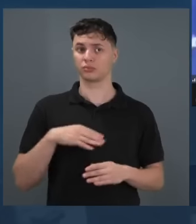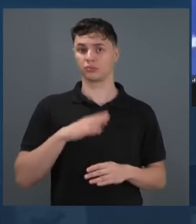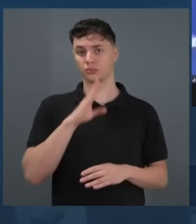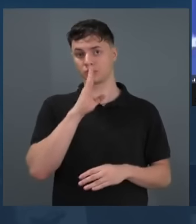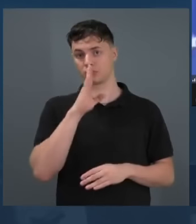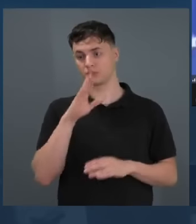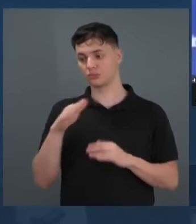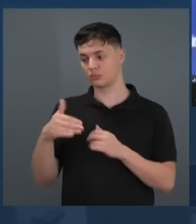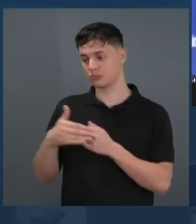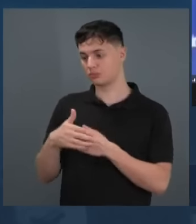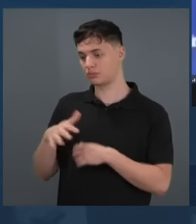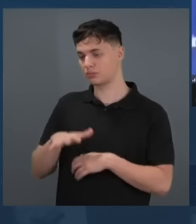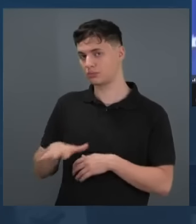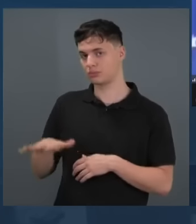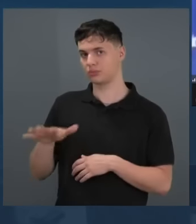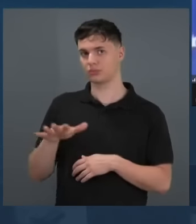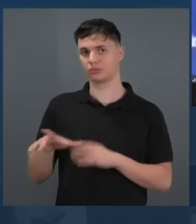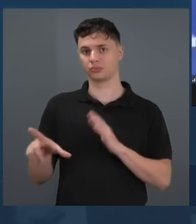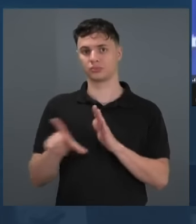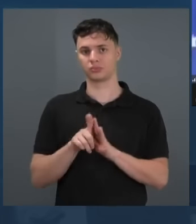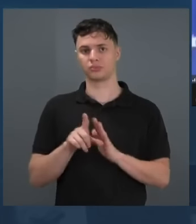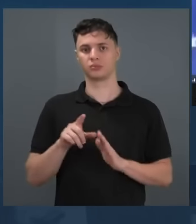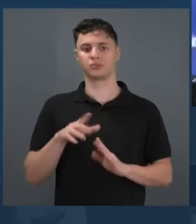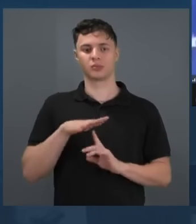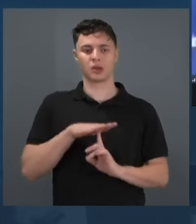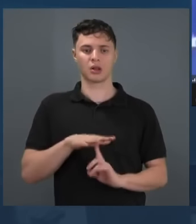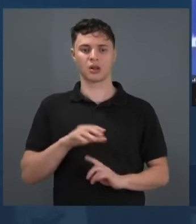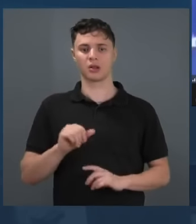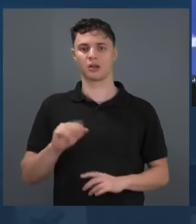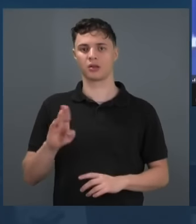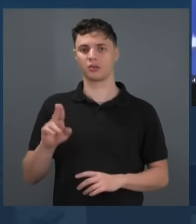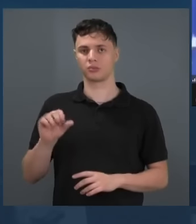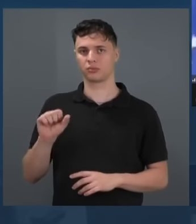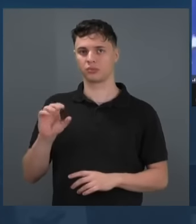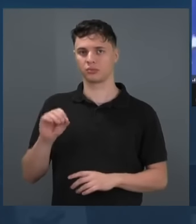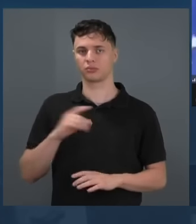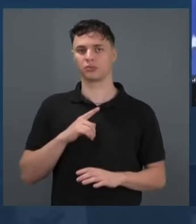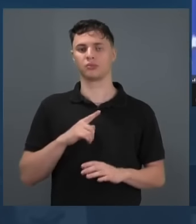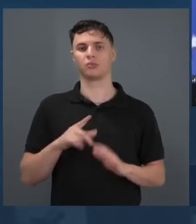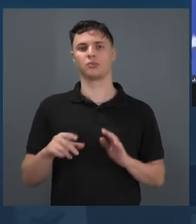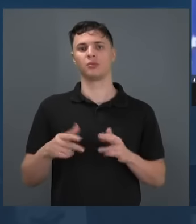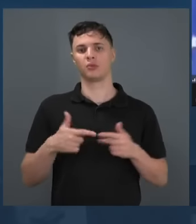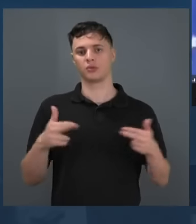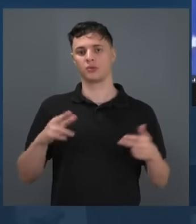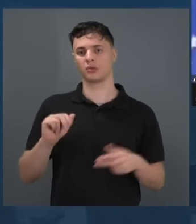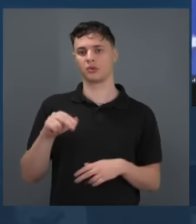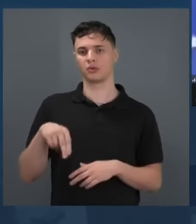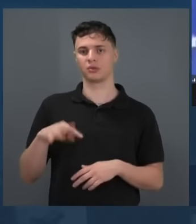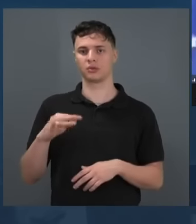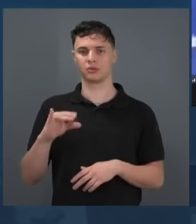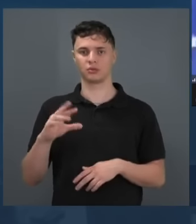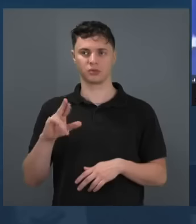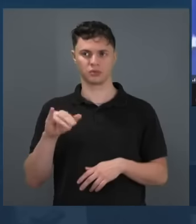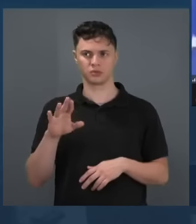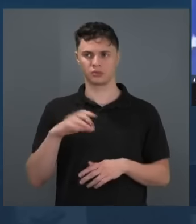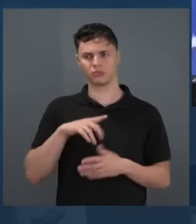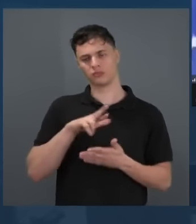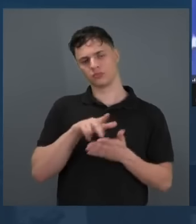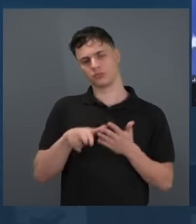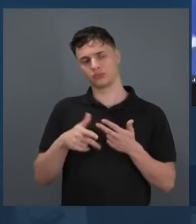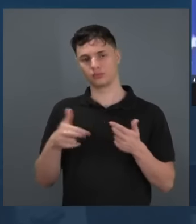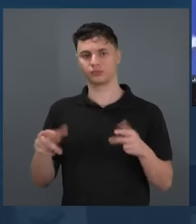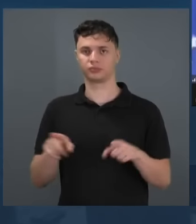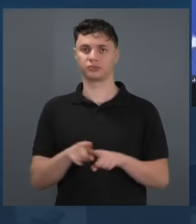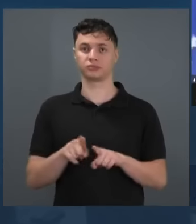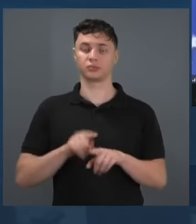aquela situação toda, a lei de abuso de autoridade, o pacote anticrime é desfigurado, uma série de coisas, e